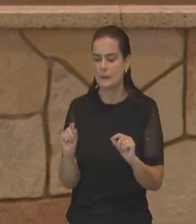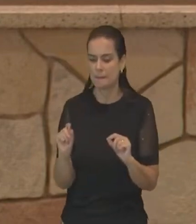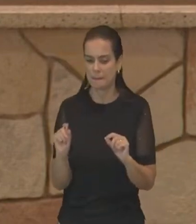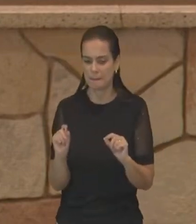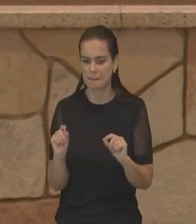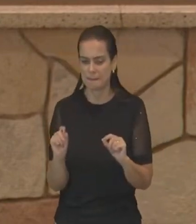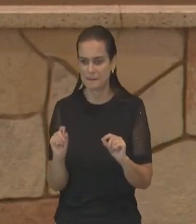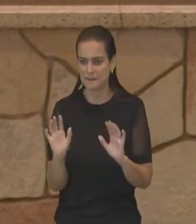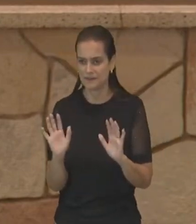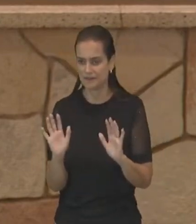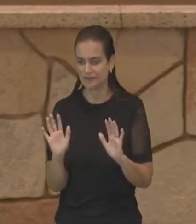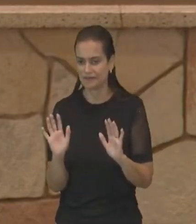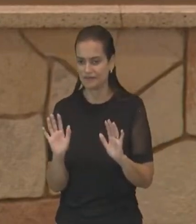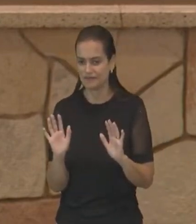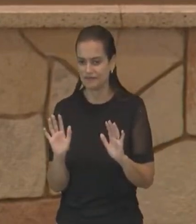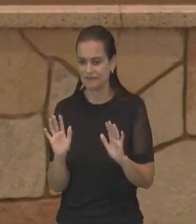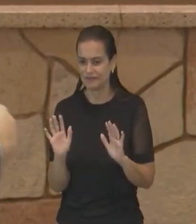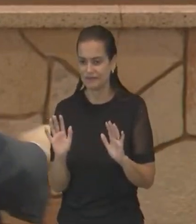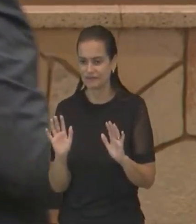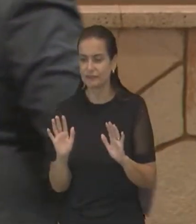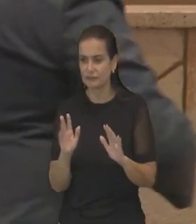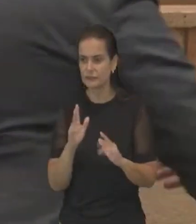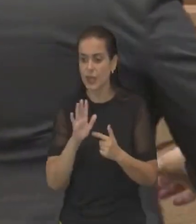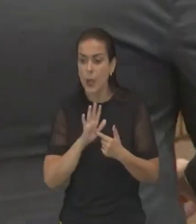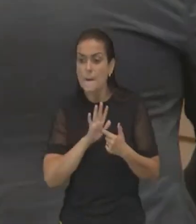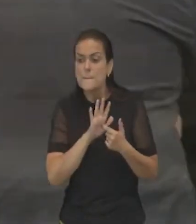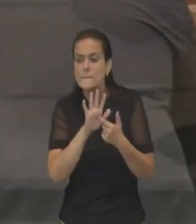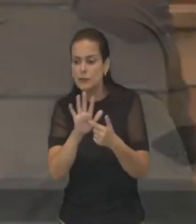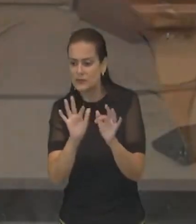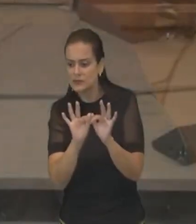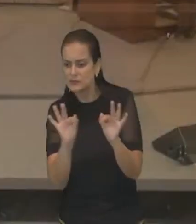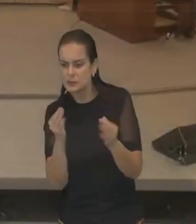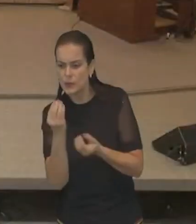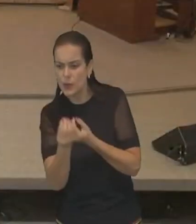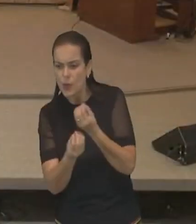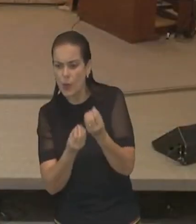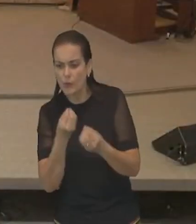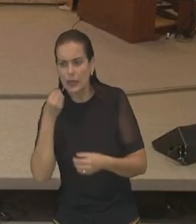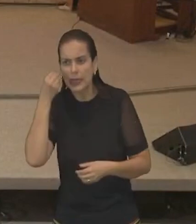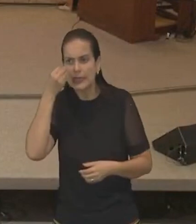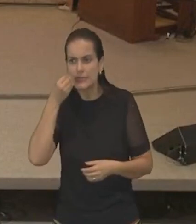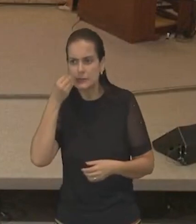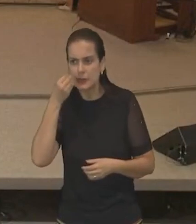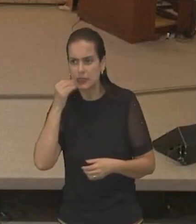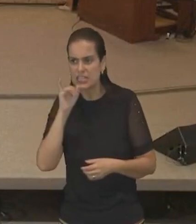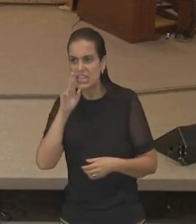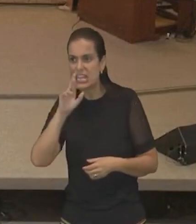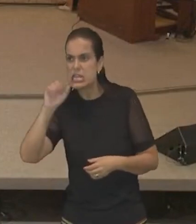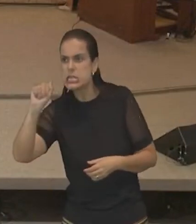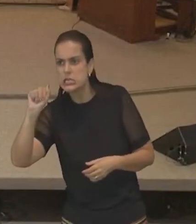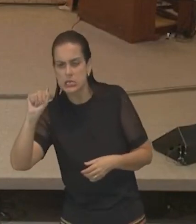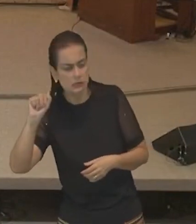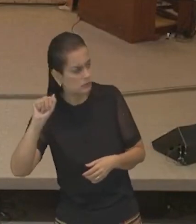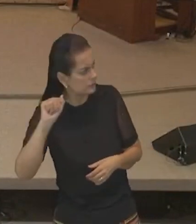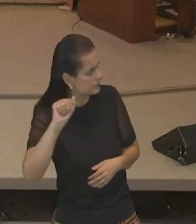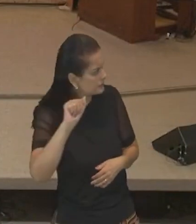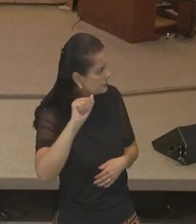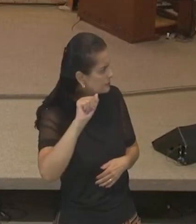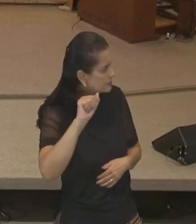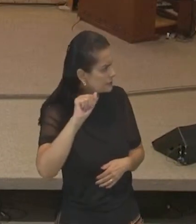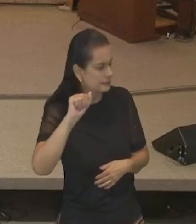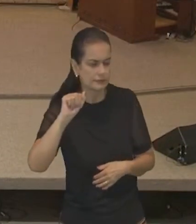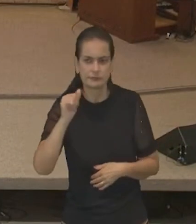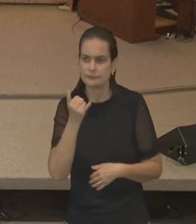de maneira bem contundente, simples. Essa experiência da ira, permitam-me, desculpe aqui, irmãos.